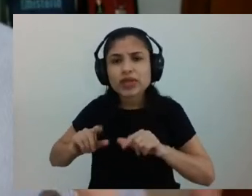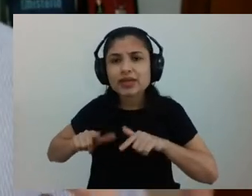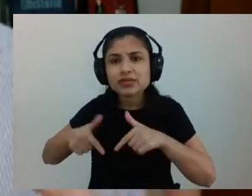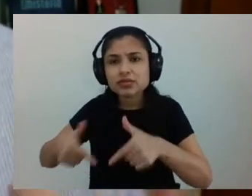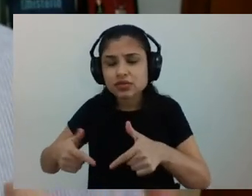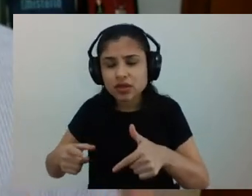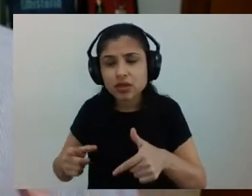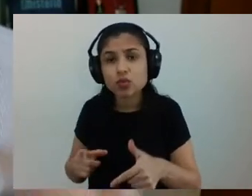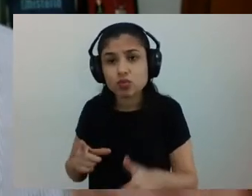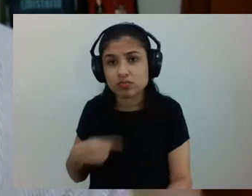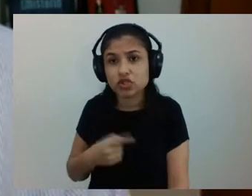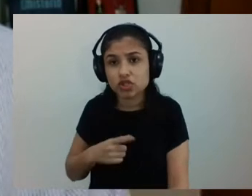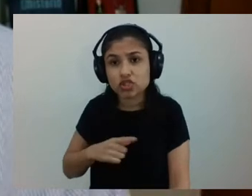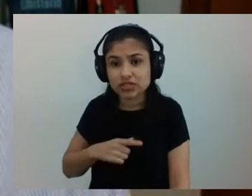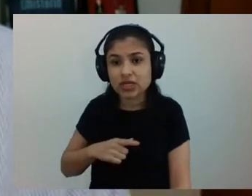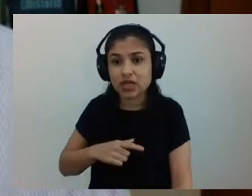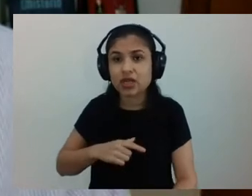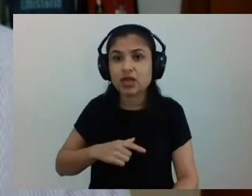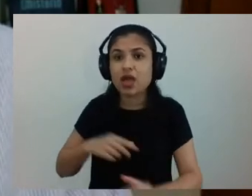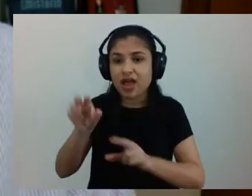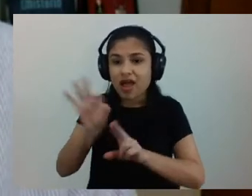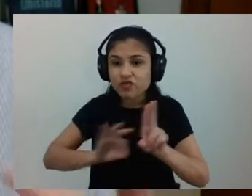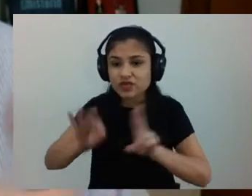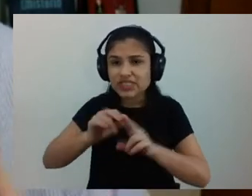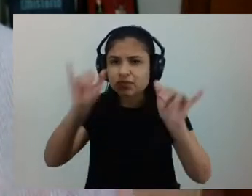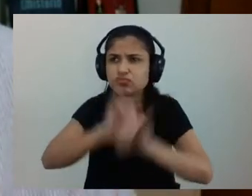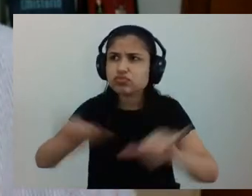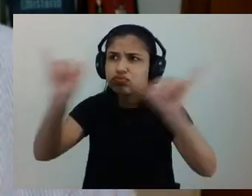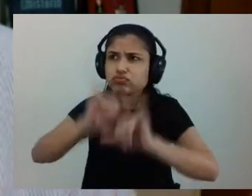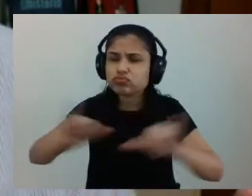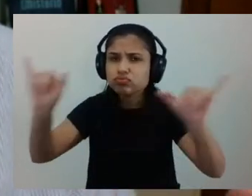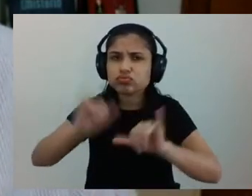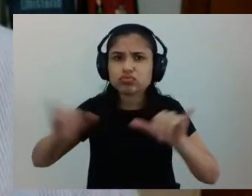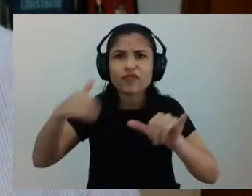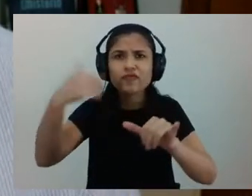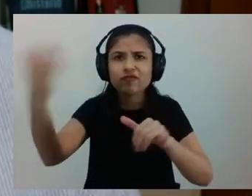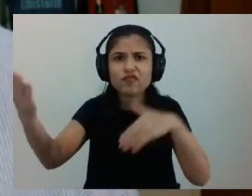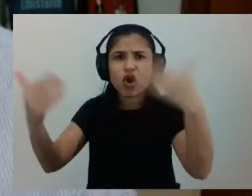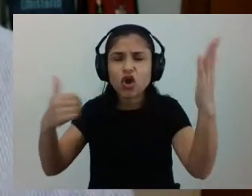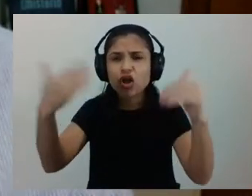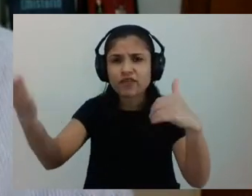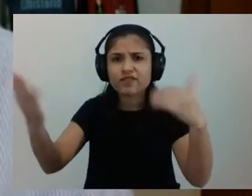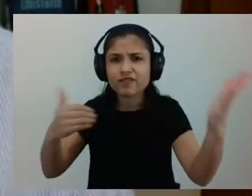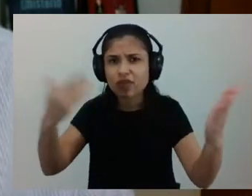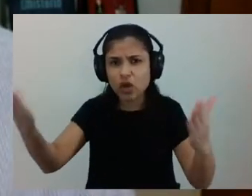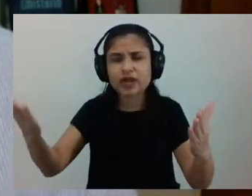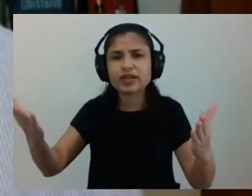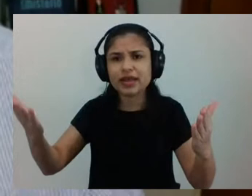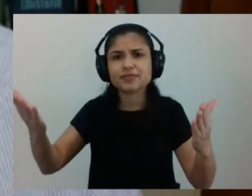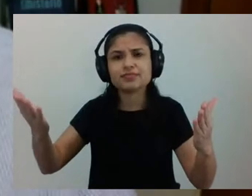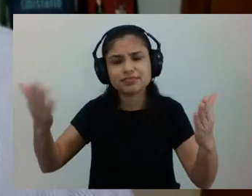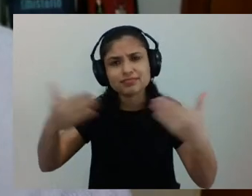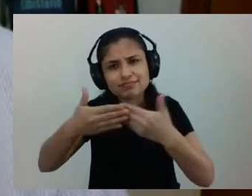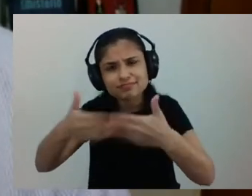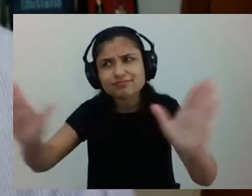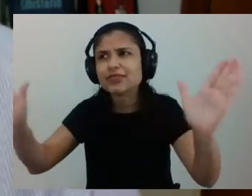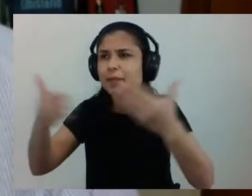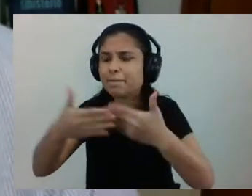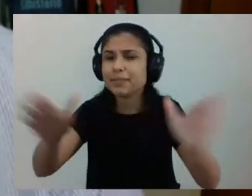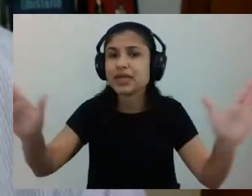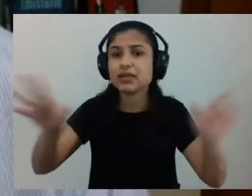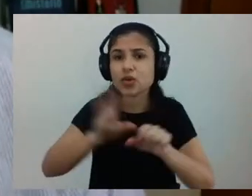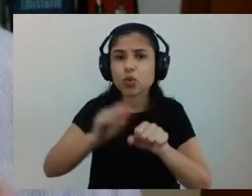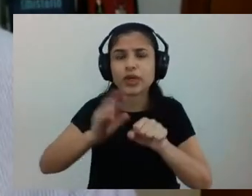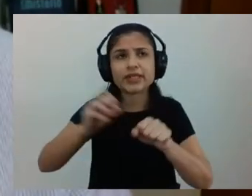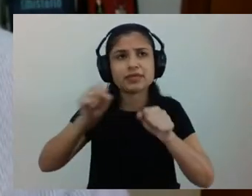da universidade, para além dos muros dela, derrubando esses muros e criando portais para qual o conhecimento possa ir